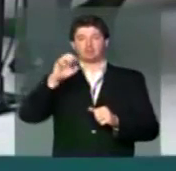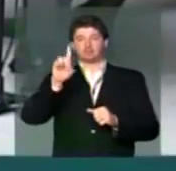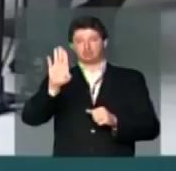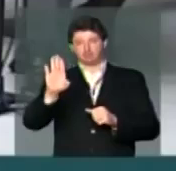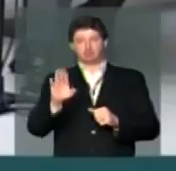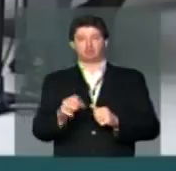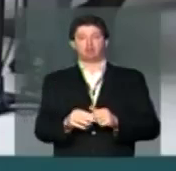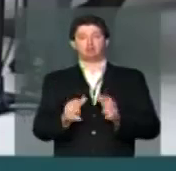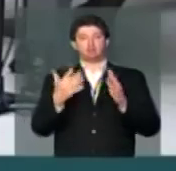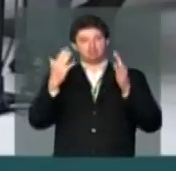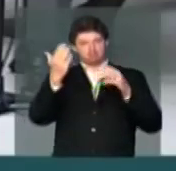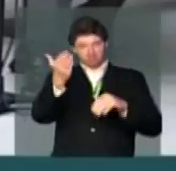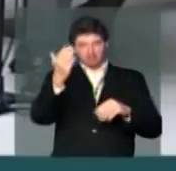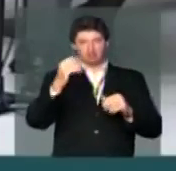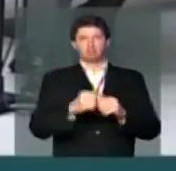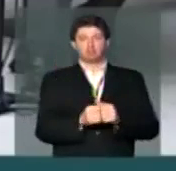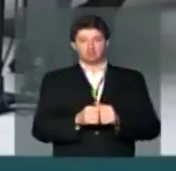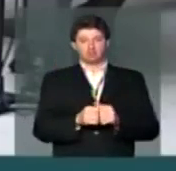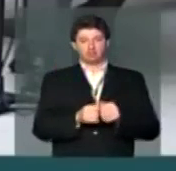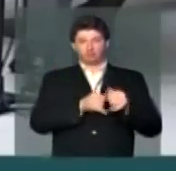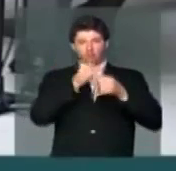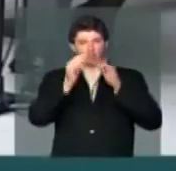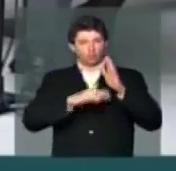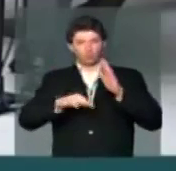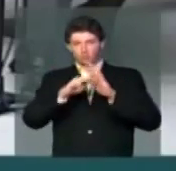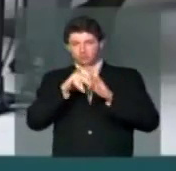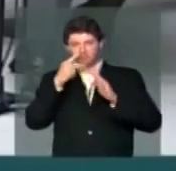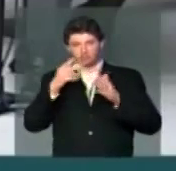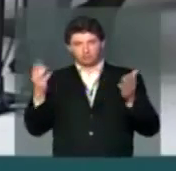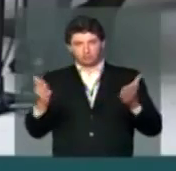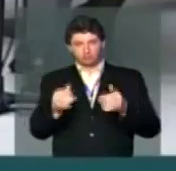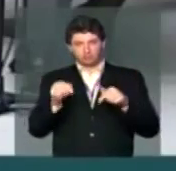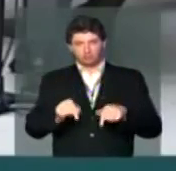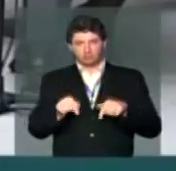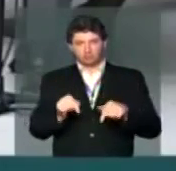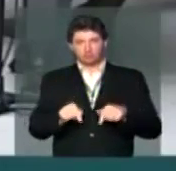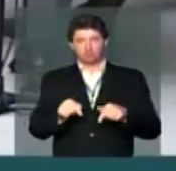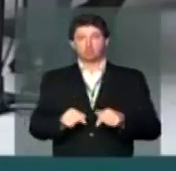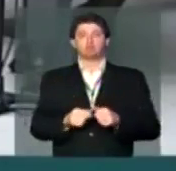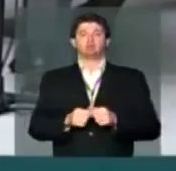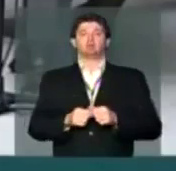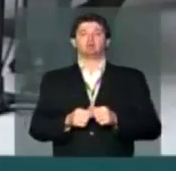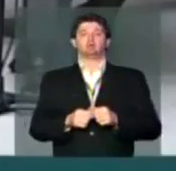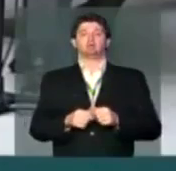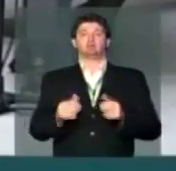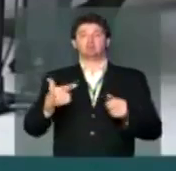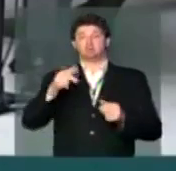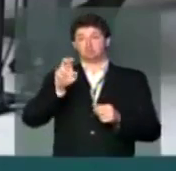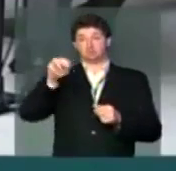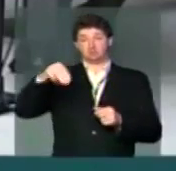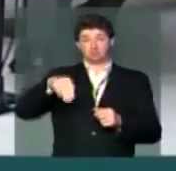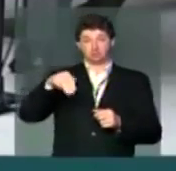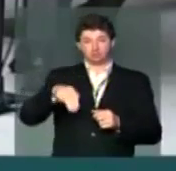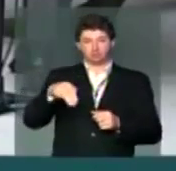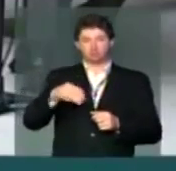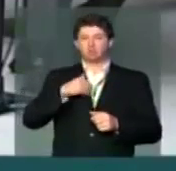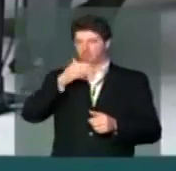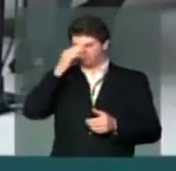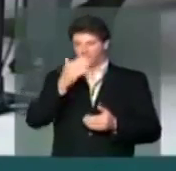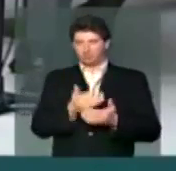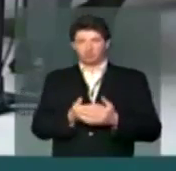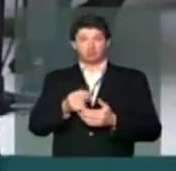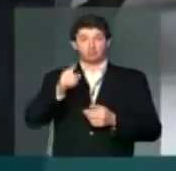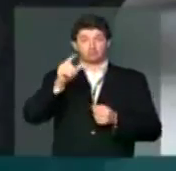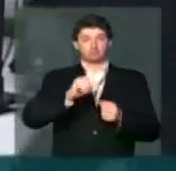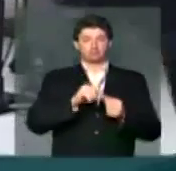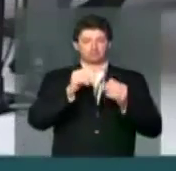PSDB. Parabéns por todos os dados que você trouxe hoje aqui no Parlamento, nesse grande expediente. Acredito que você